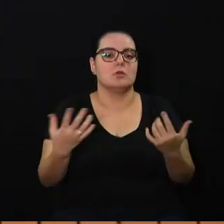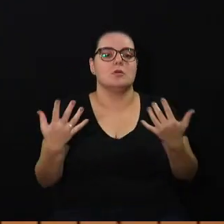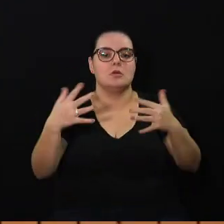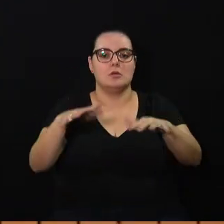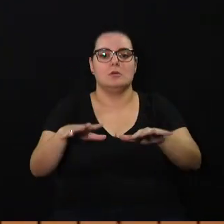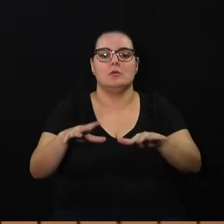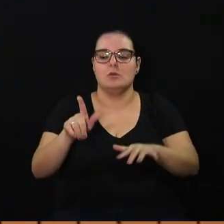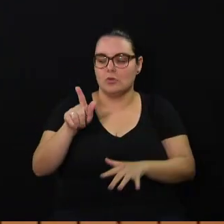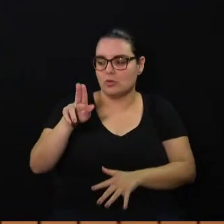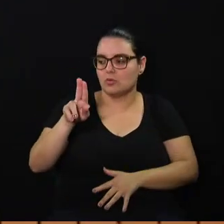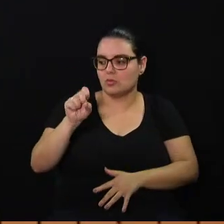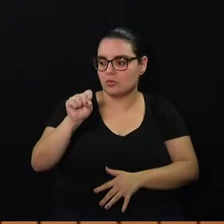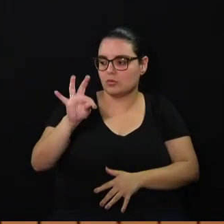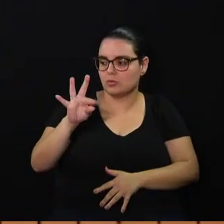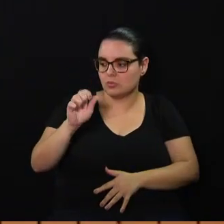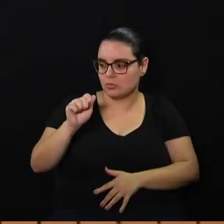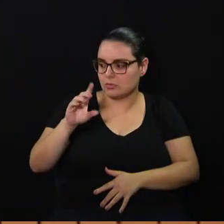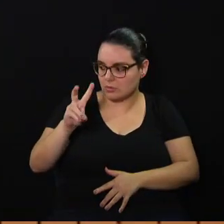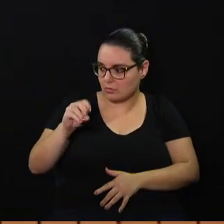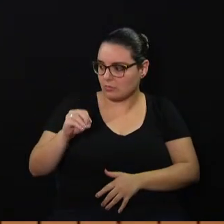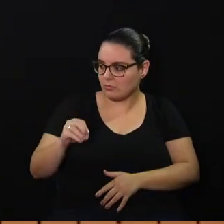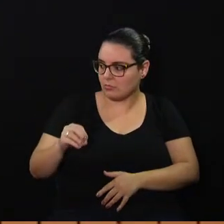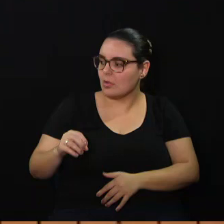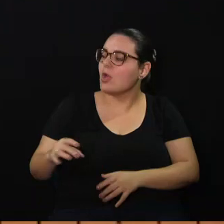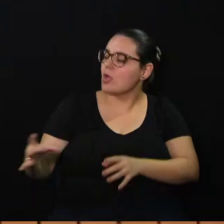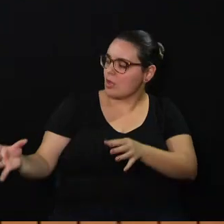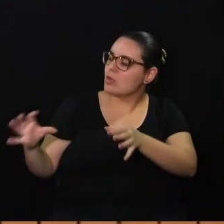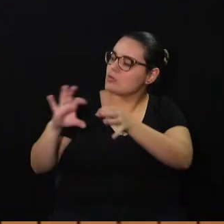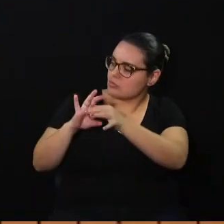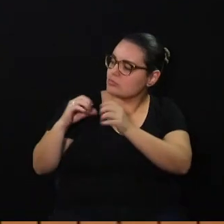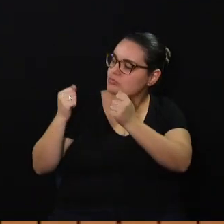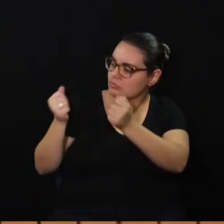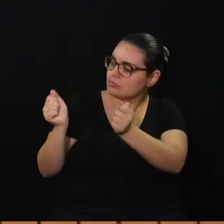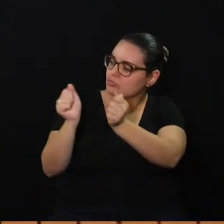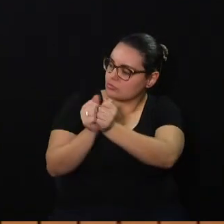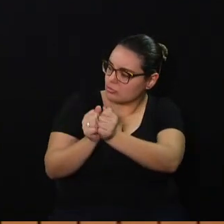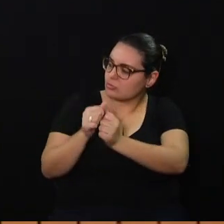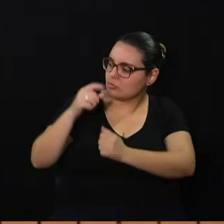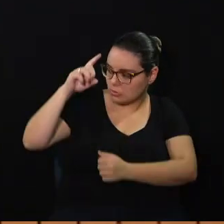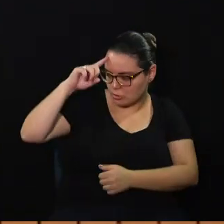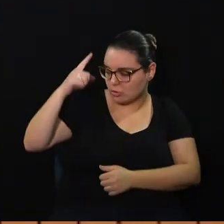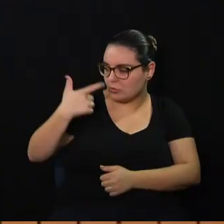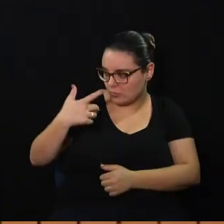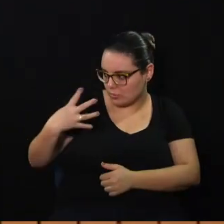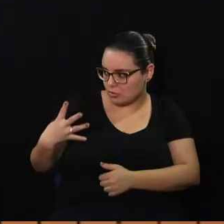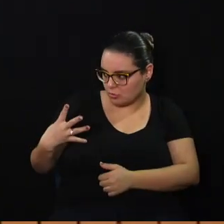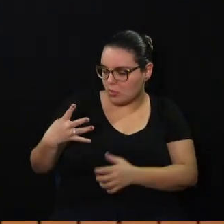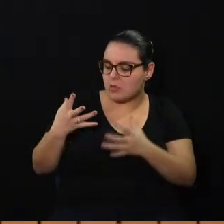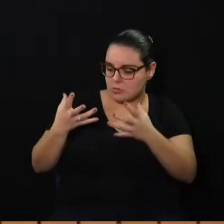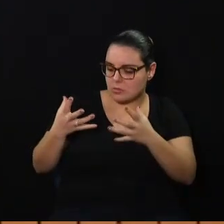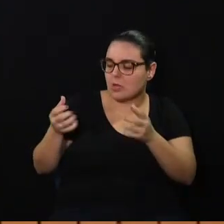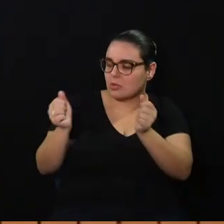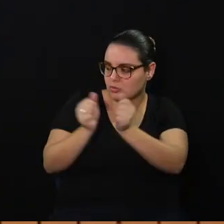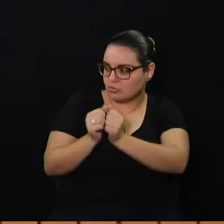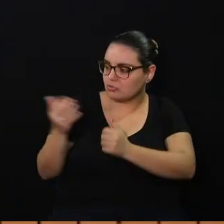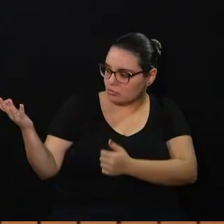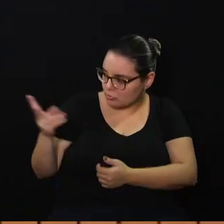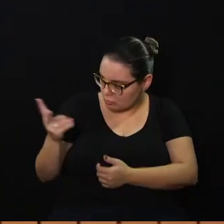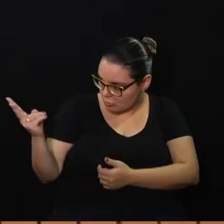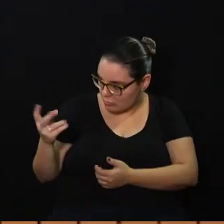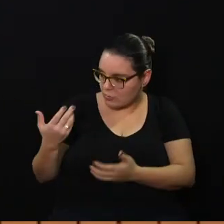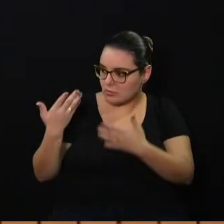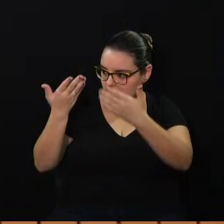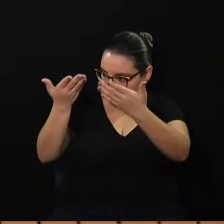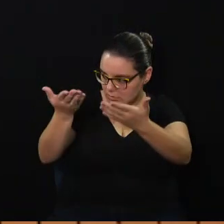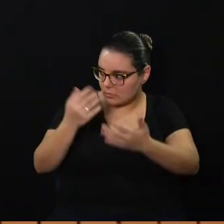conte comigo lá que dia 24 gostaria muito de de participar desse evento e pra vocês também que vocês